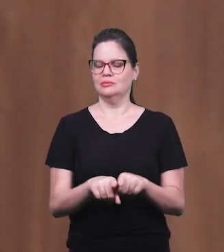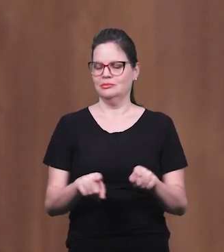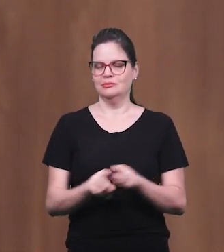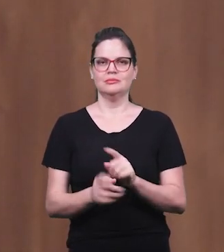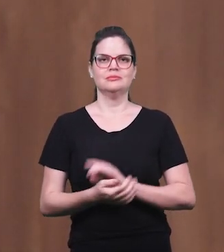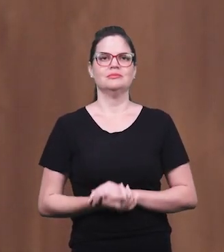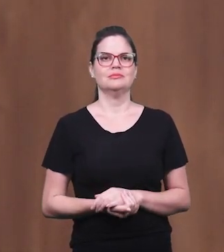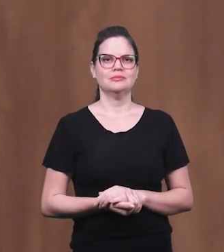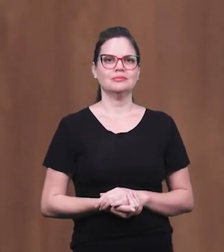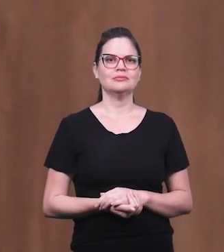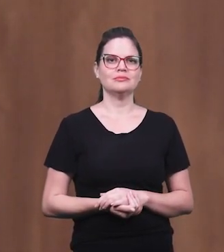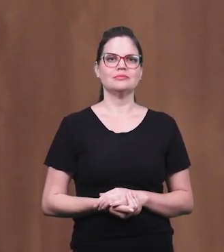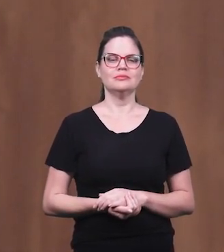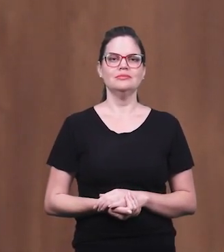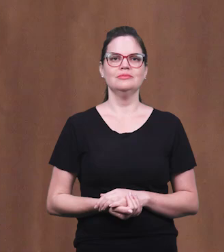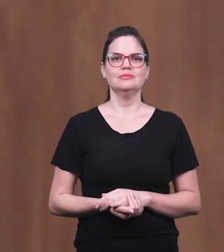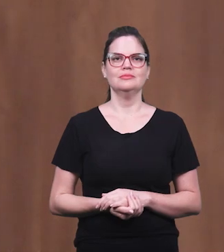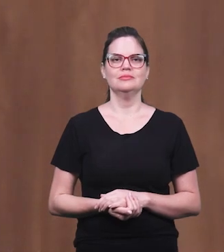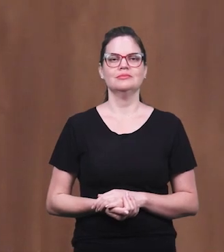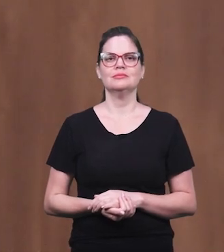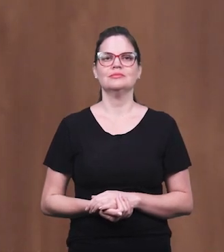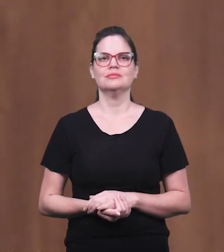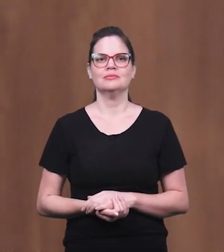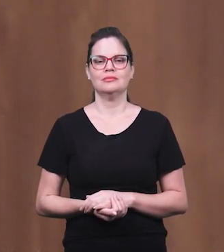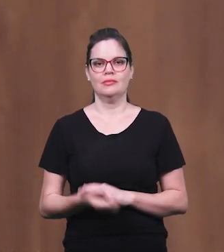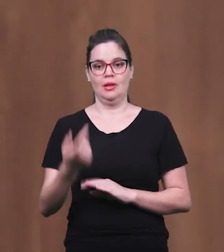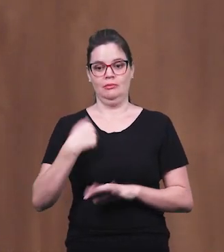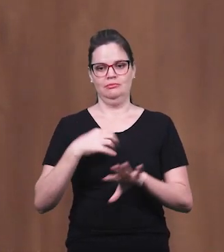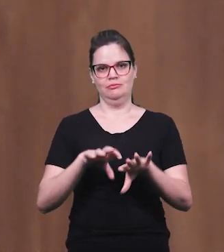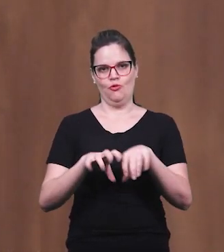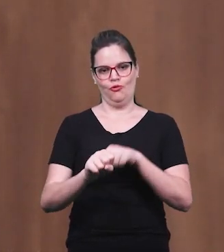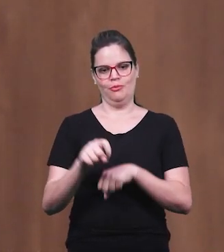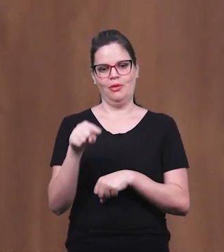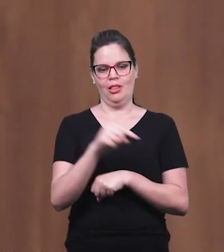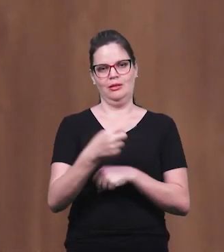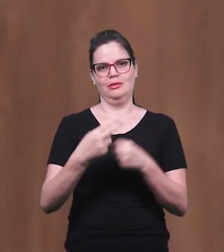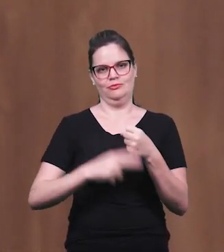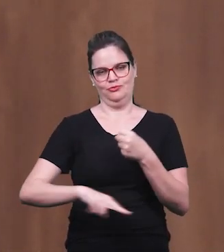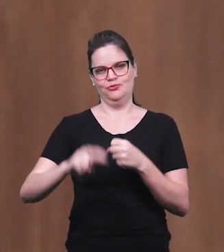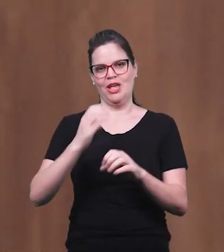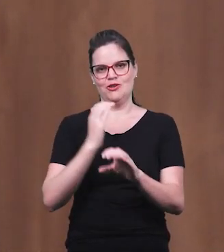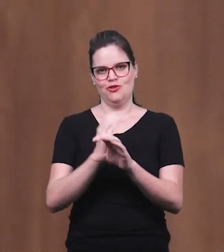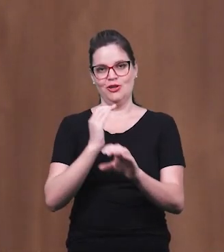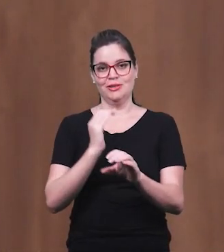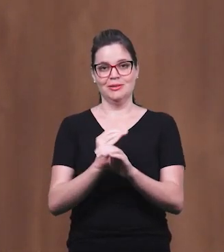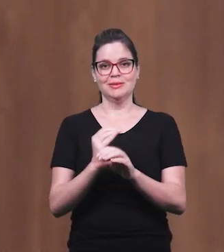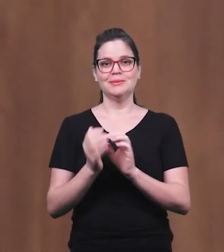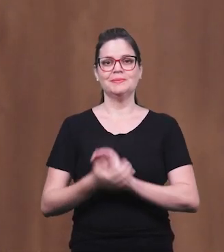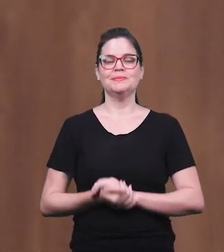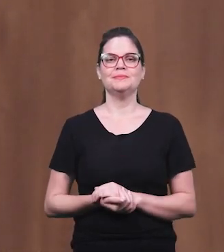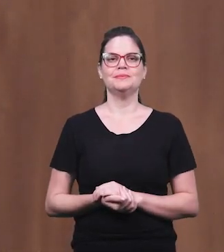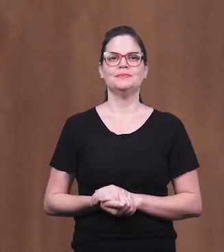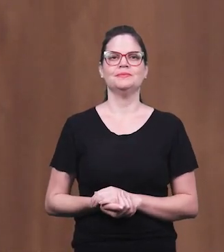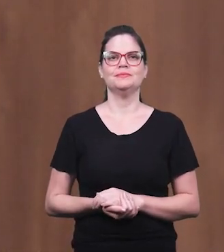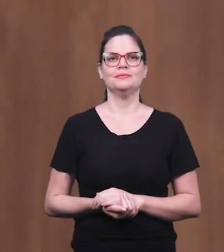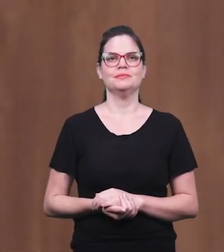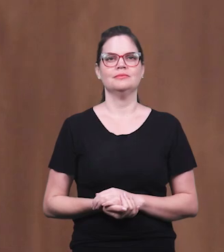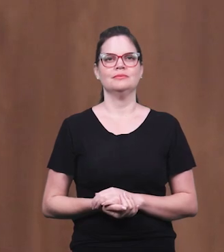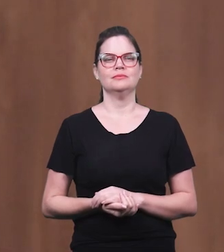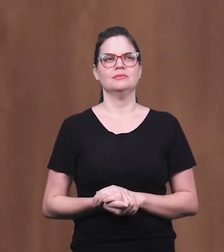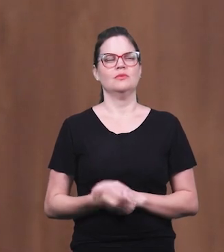em 91, exatamente. E onde me formei, né? Me formei